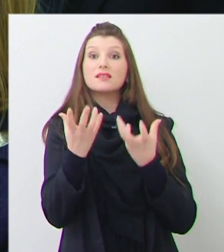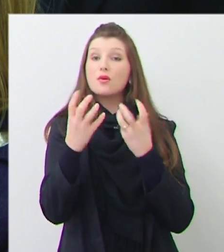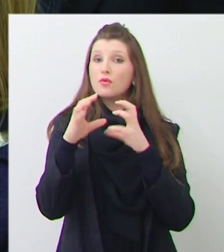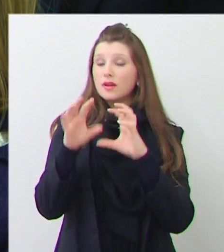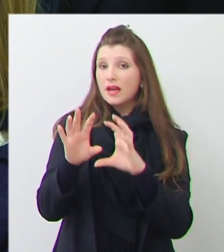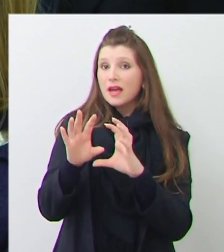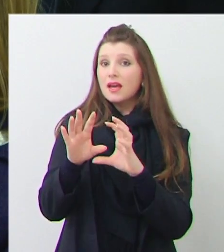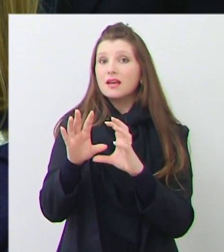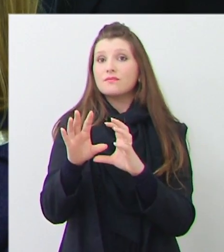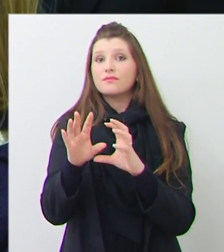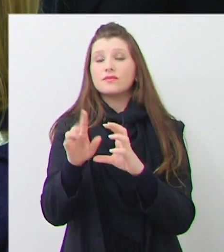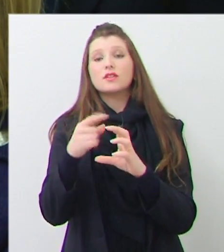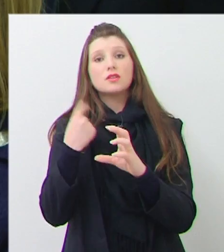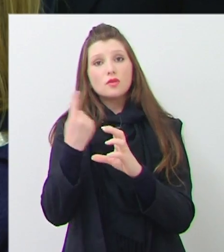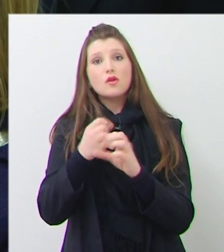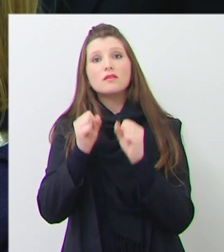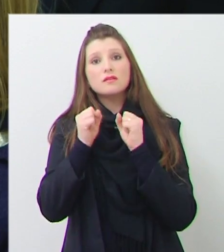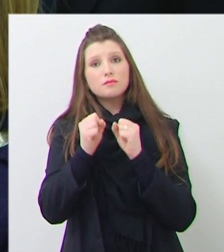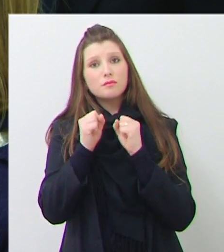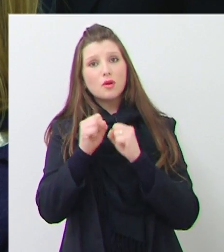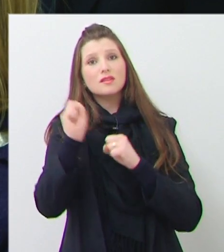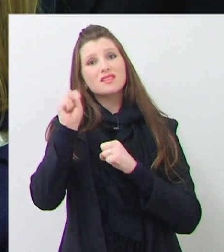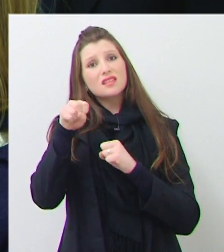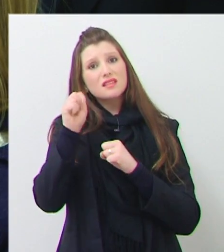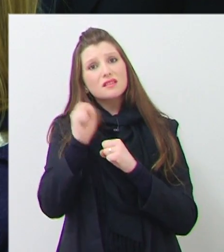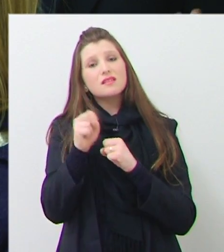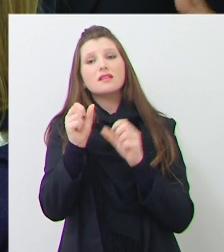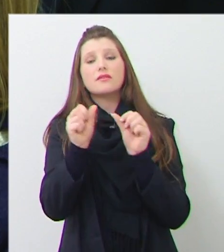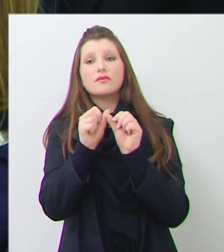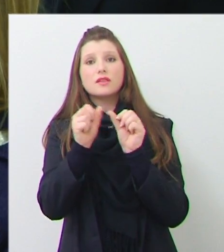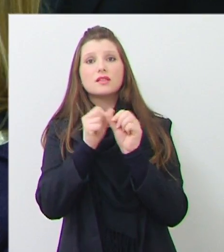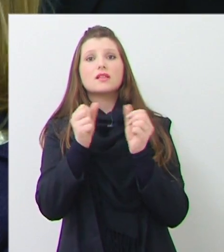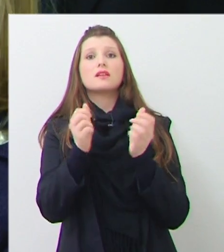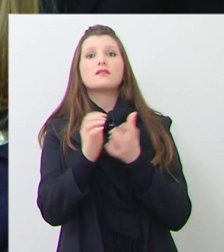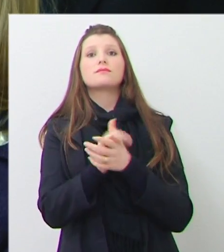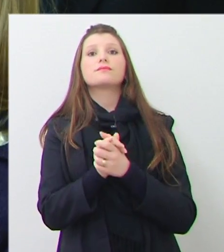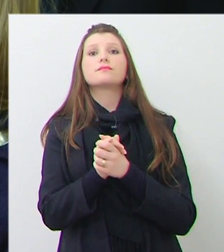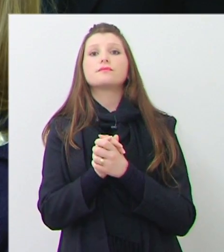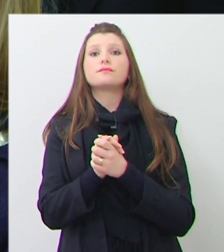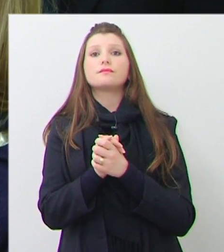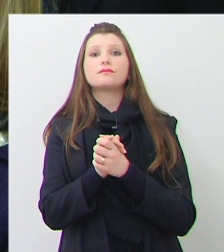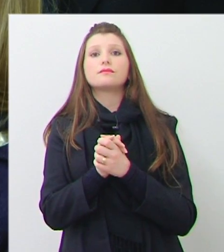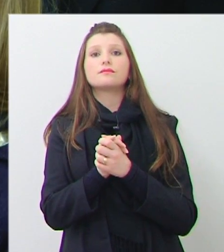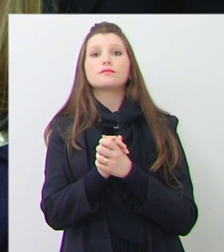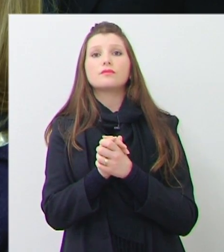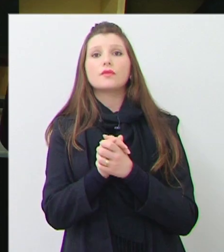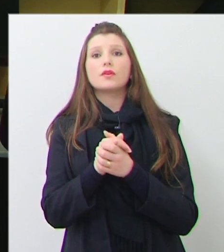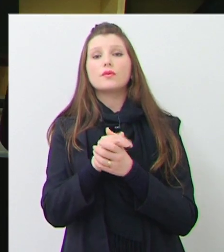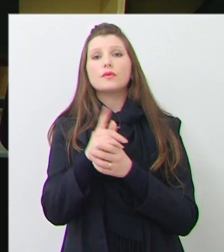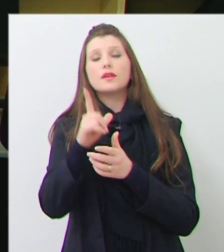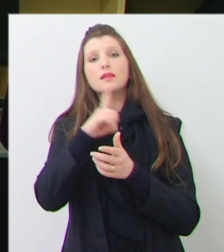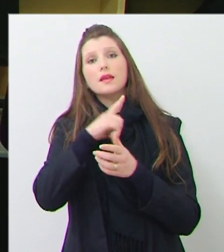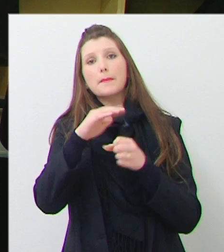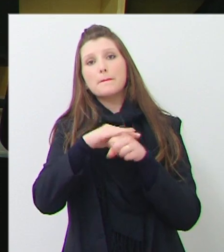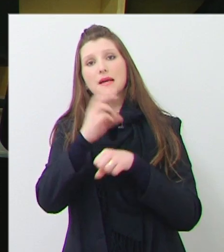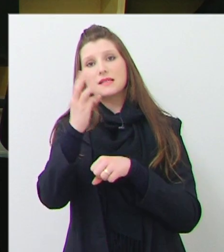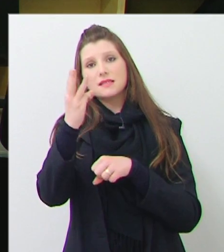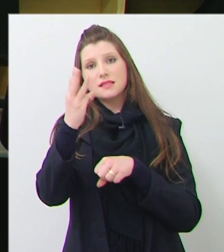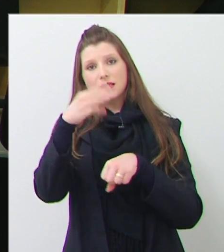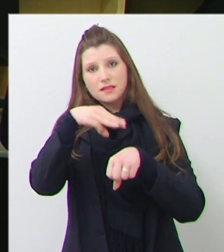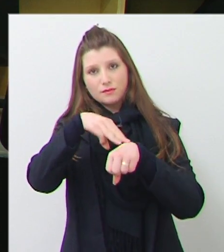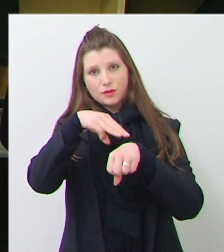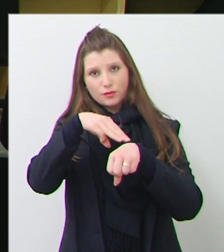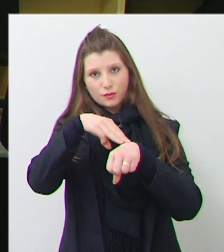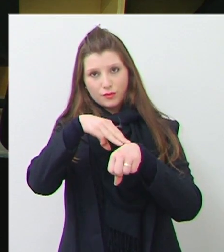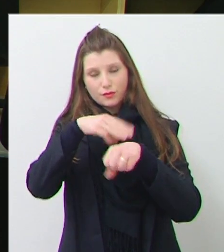que nós possamos aí sim gerar um documento dessa... Vereador, Vossa Excelência dispõe de mais 3 minutos e 30 desse